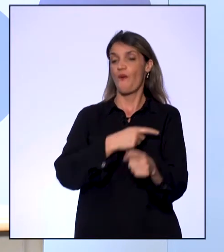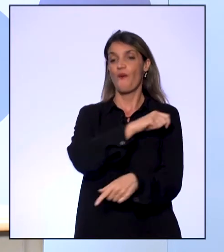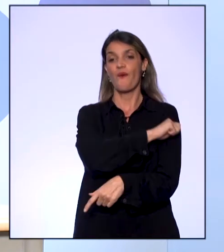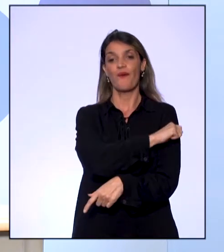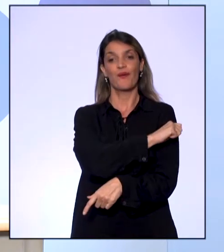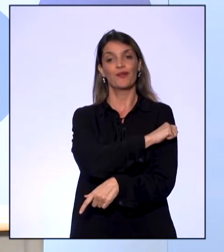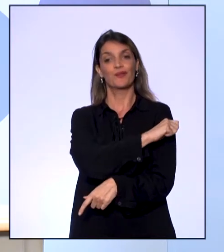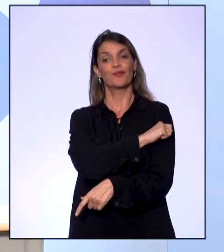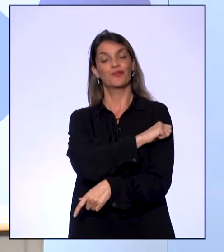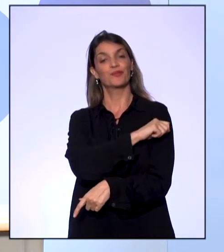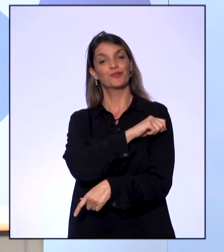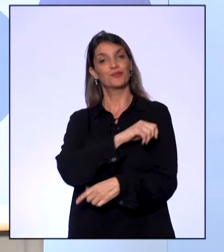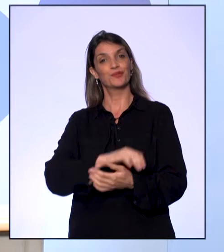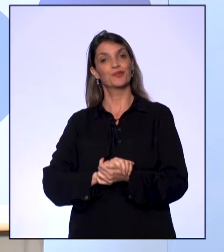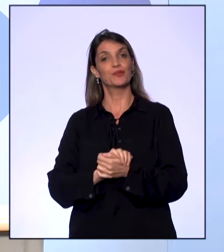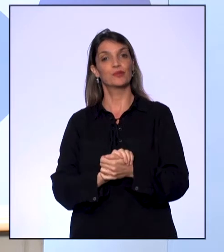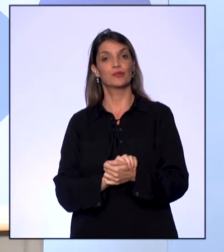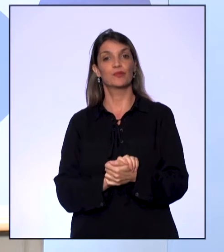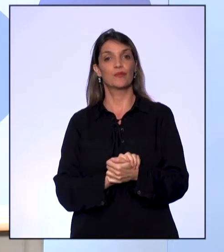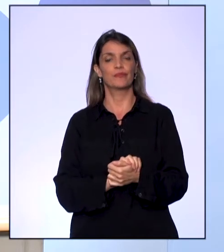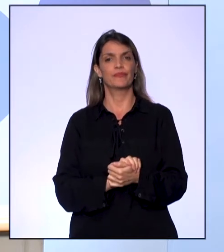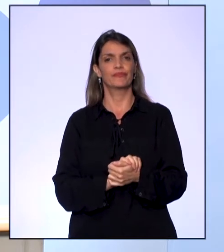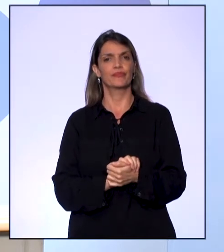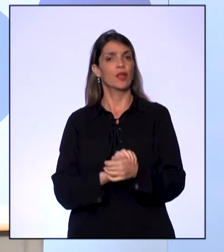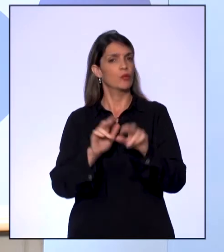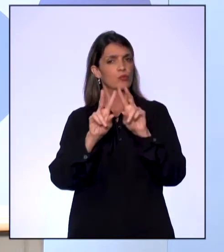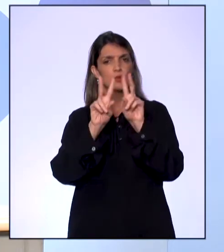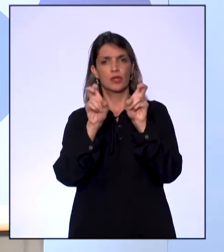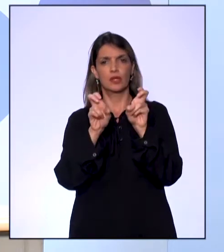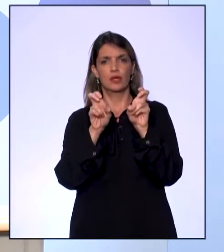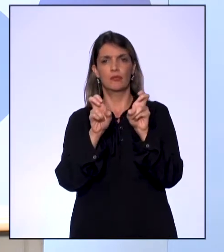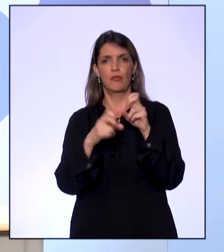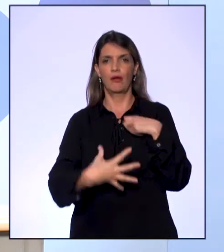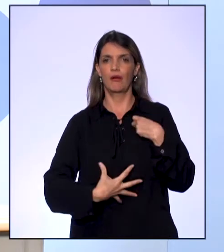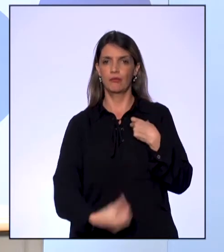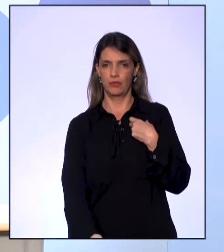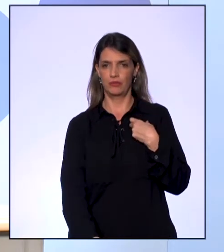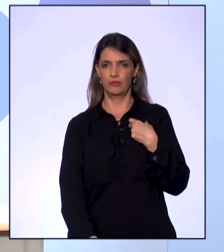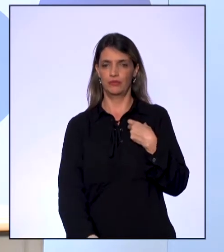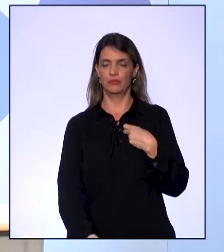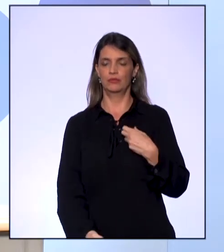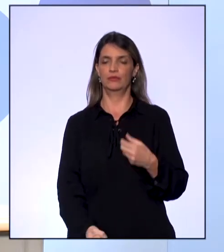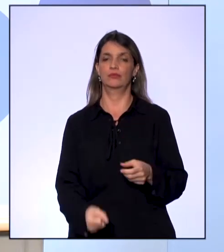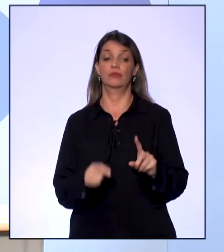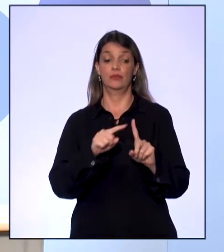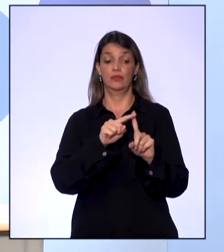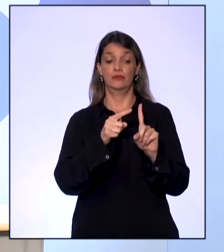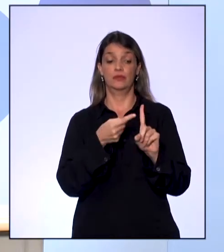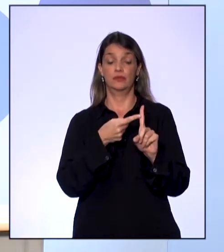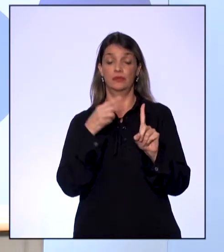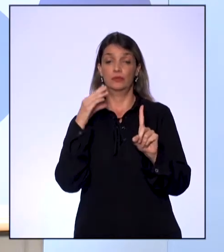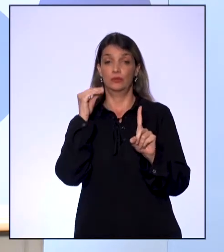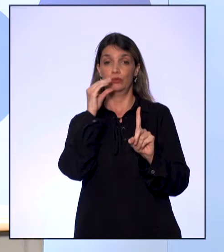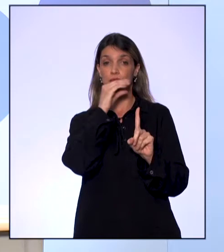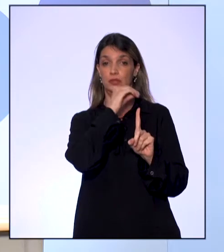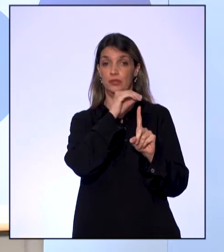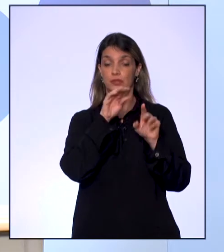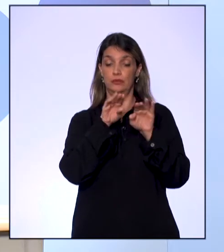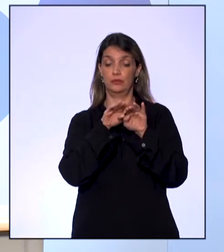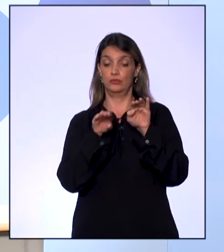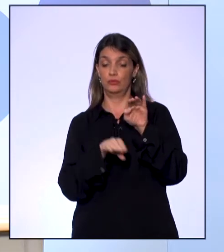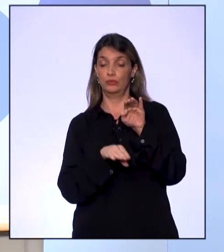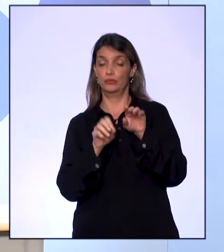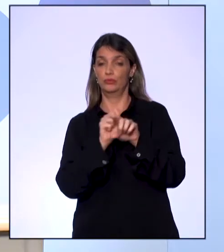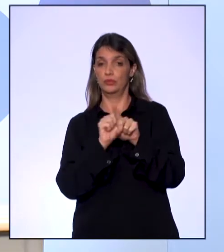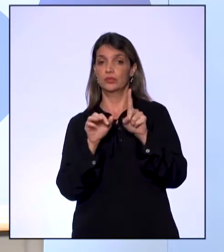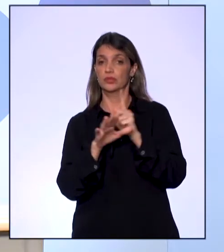aqui escreveram, surgiu um tema, né? Aborto, gravidez na adolescência, desigualdade social ainda